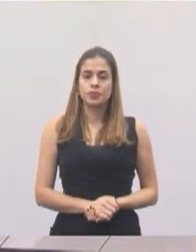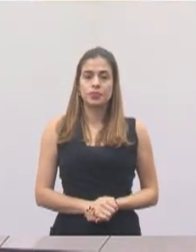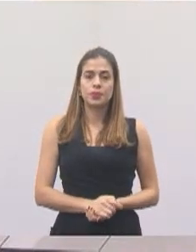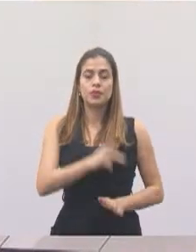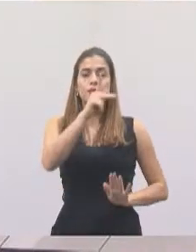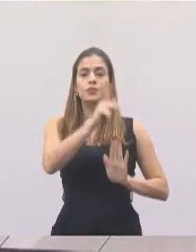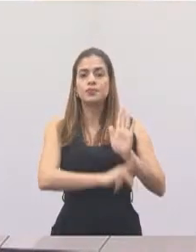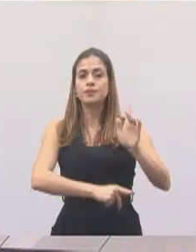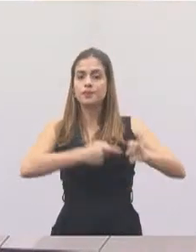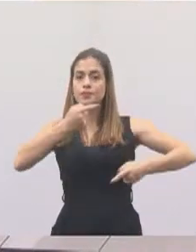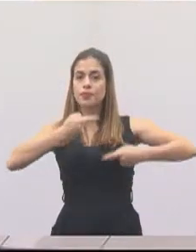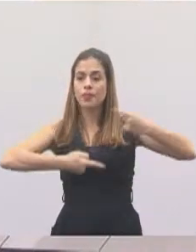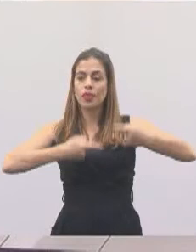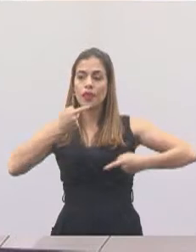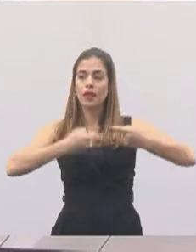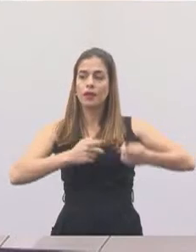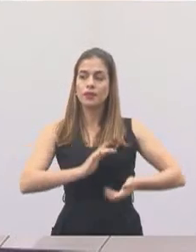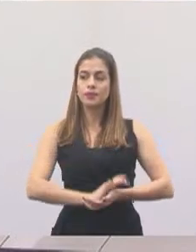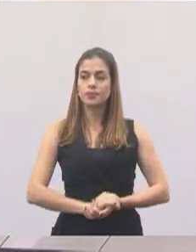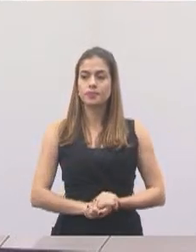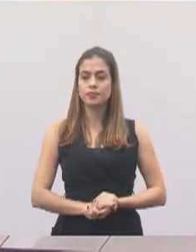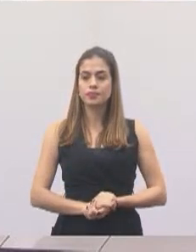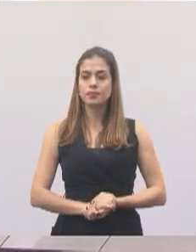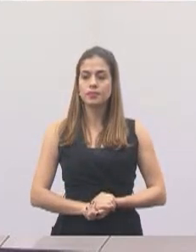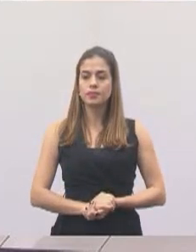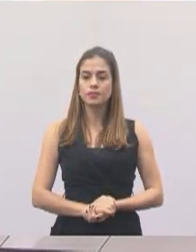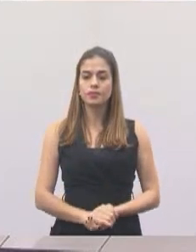O projeto continua em discussão.